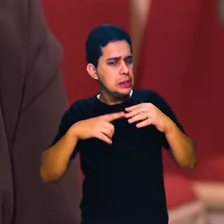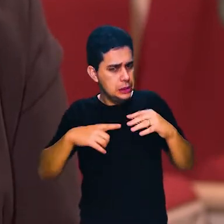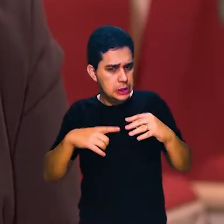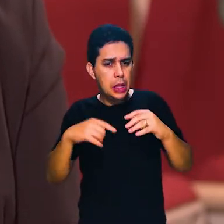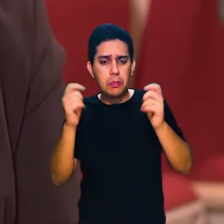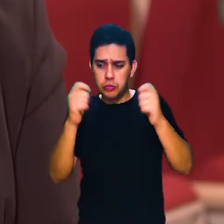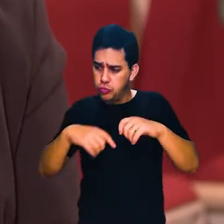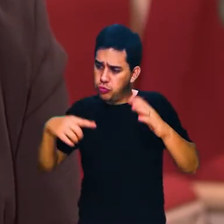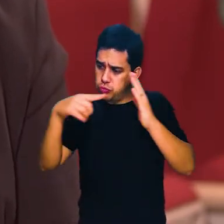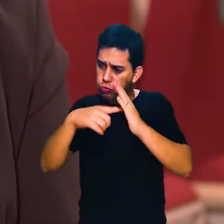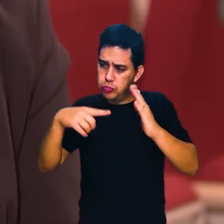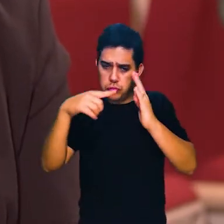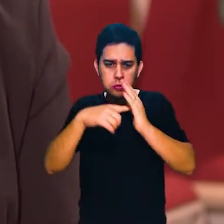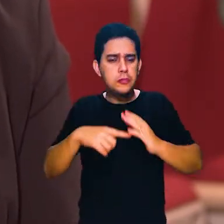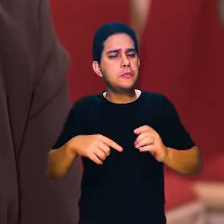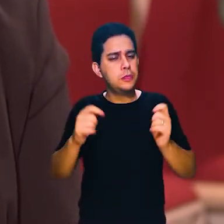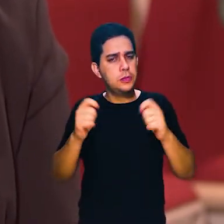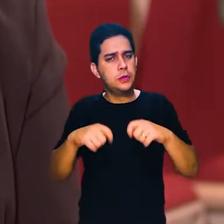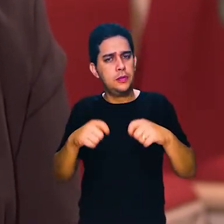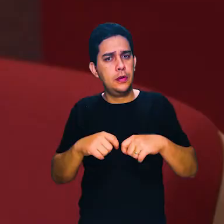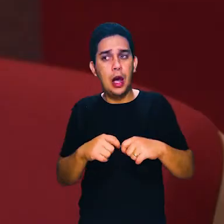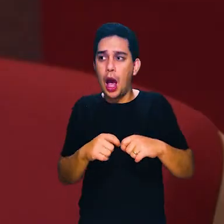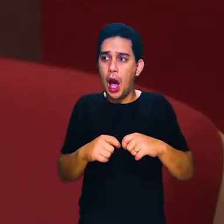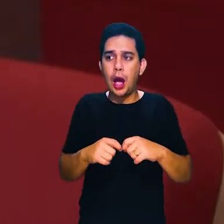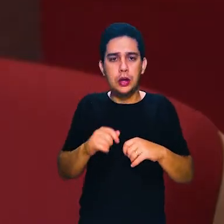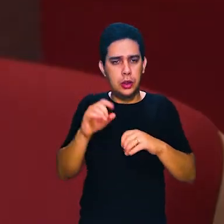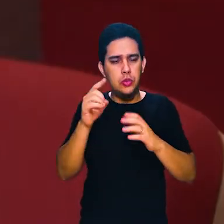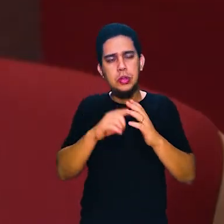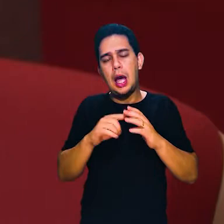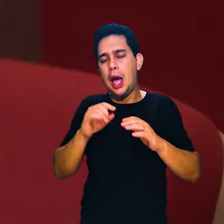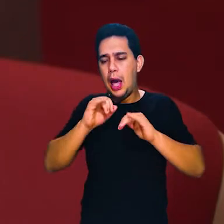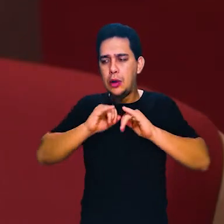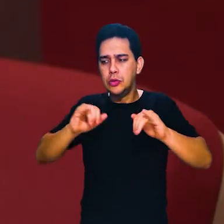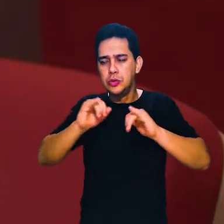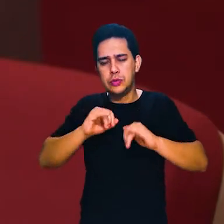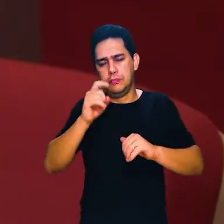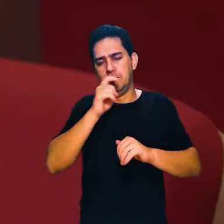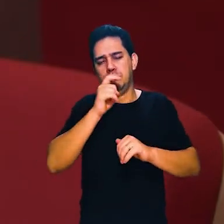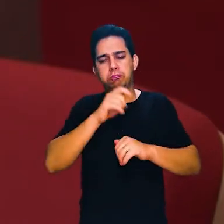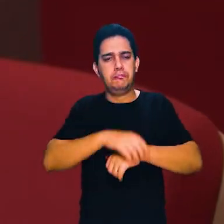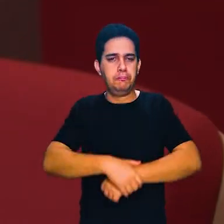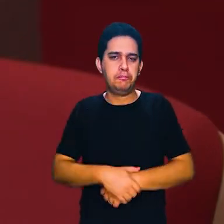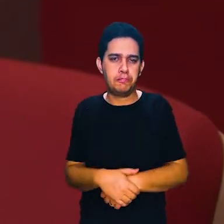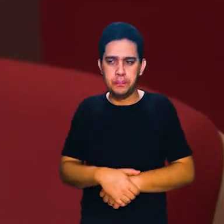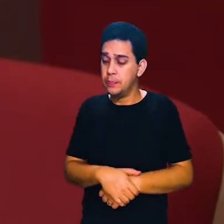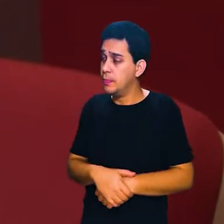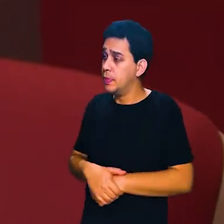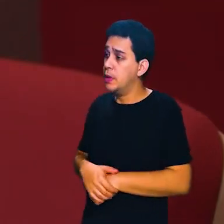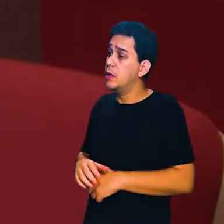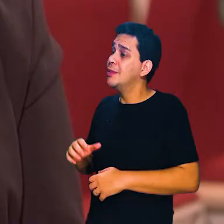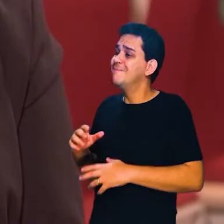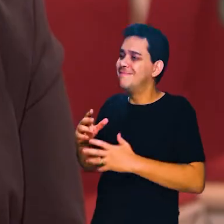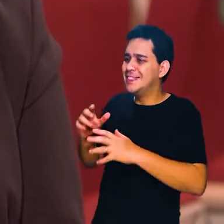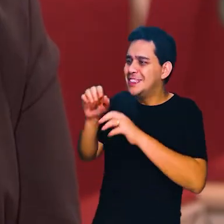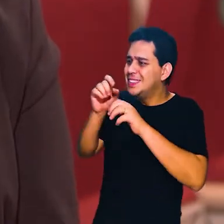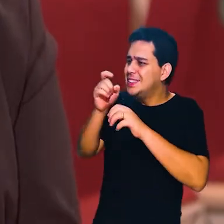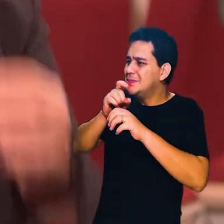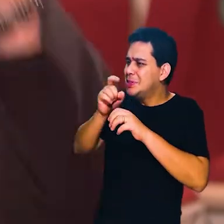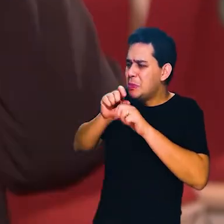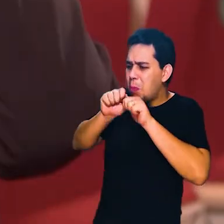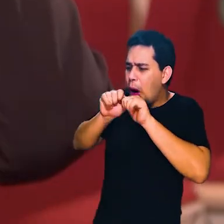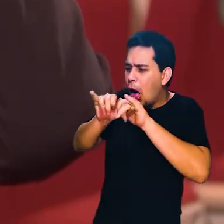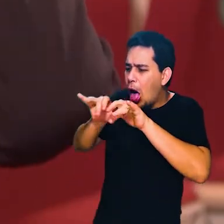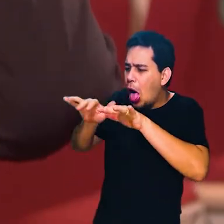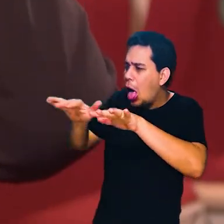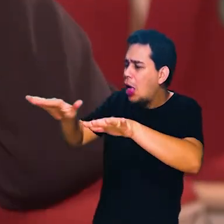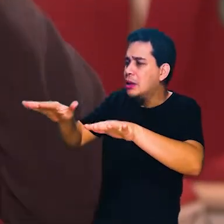pessoas denunciarem informações falsas. Doutora, quais seriam as consequências do compartilhamento dessas notícias falsas? Muitas